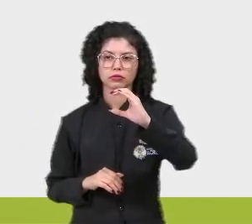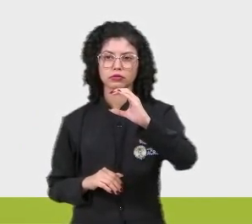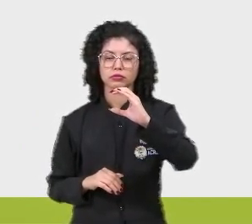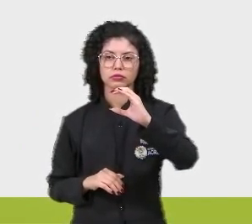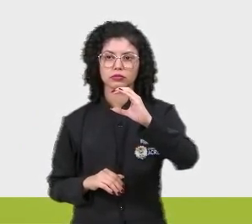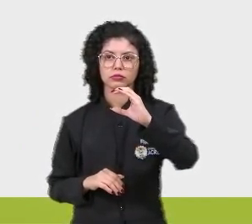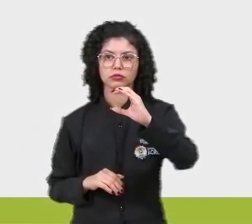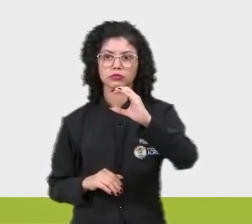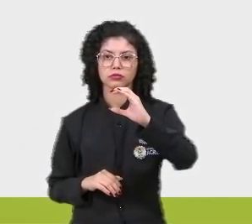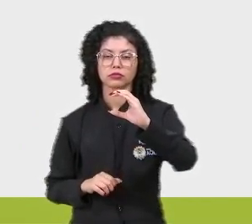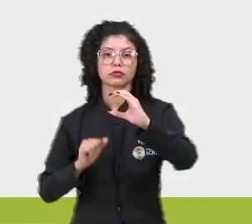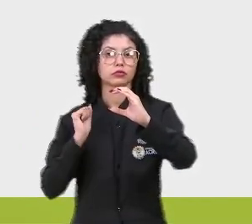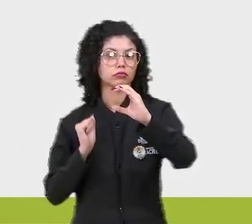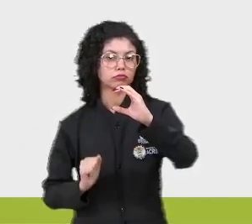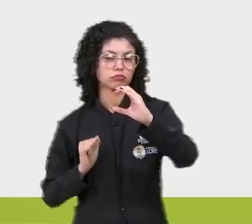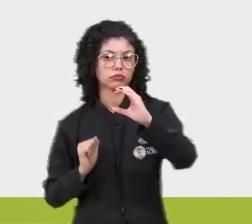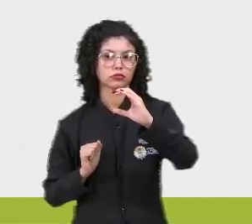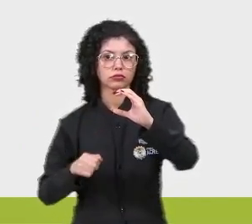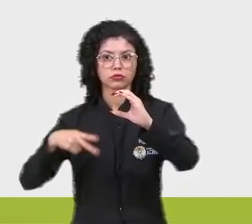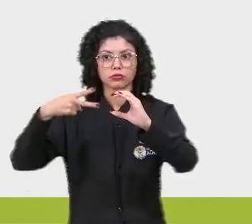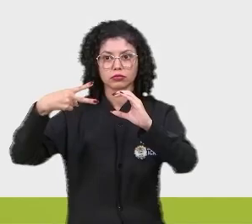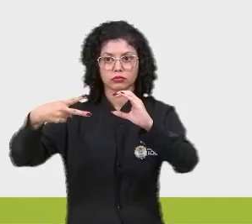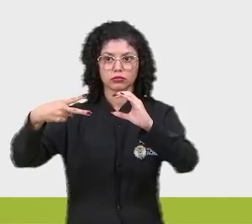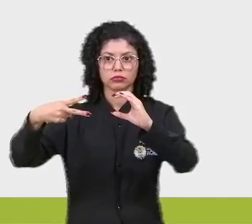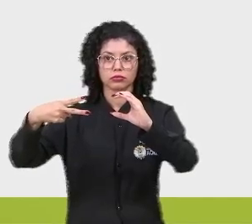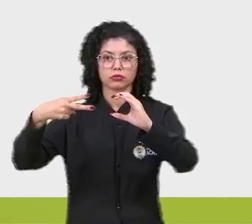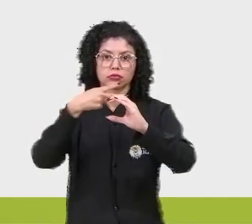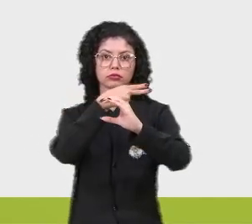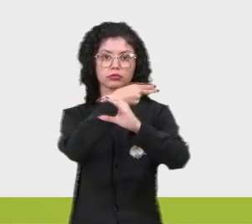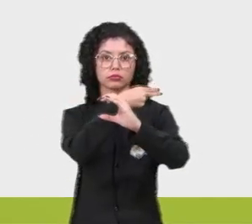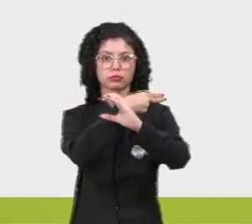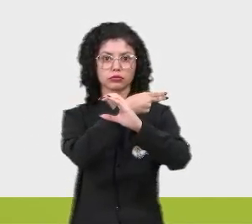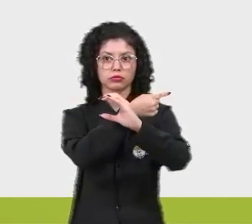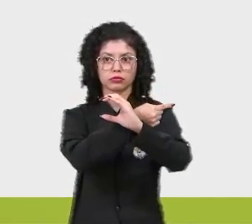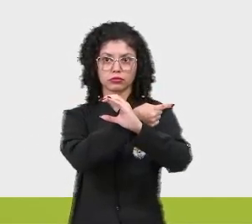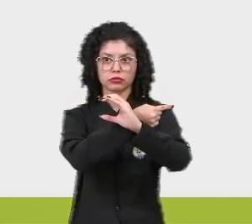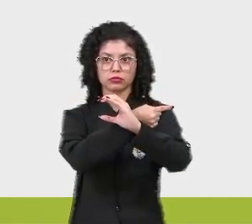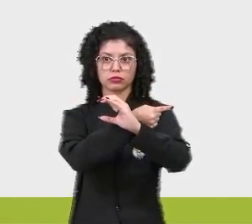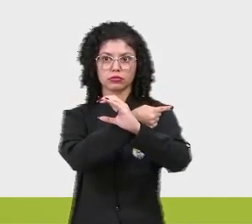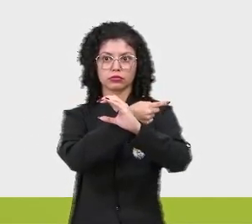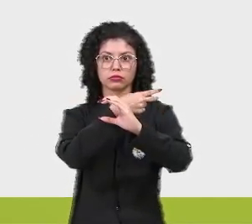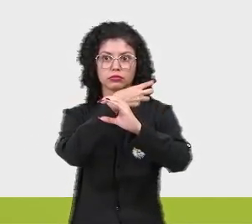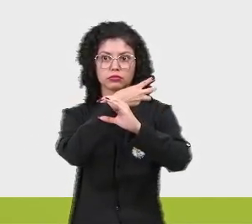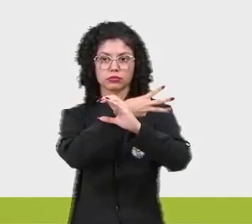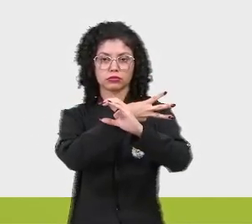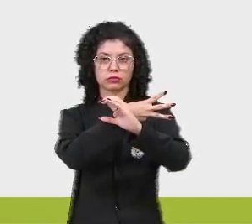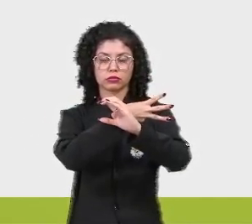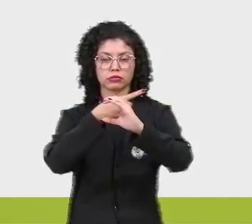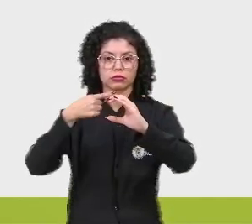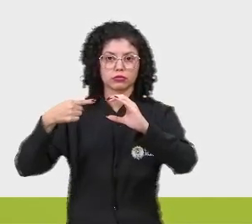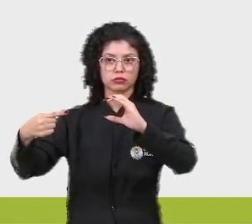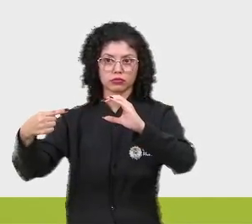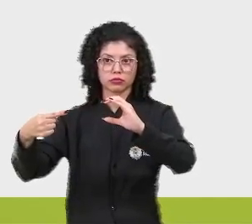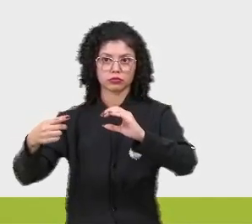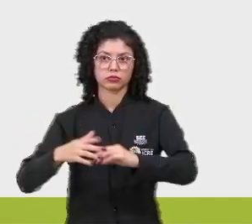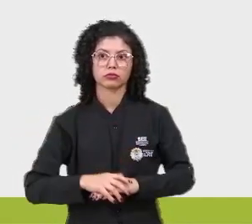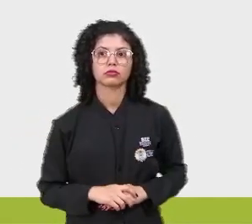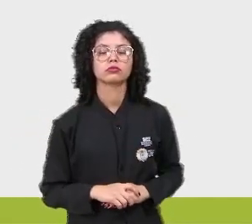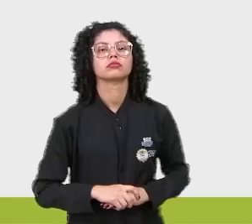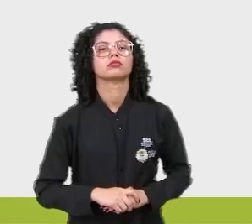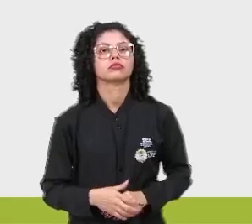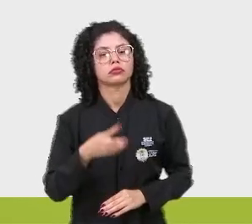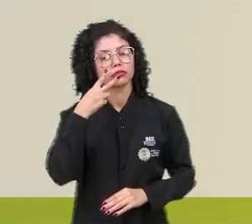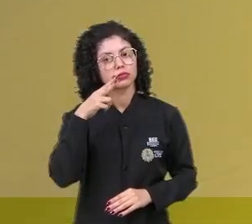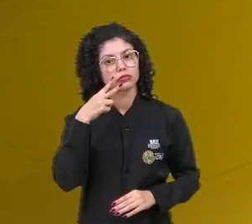o carbono podendo fazer 2 ligações duplas ou uma ligação tripla e uma ligação simples.